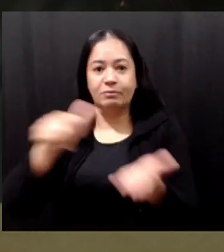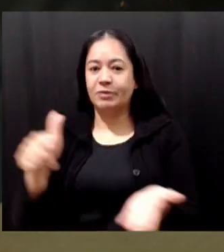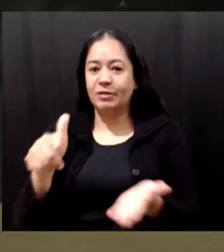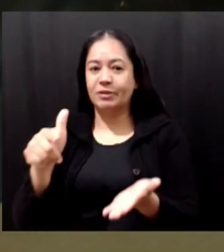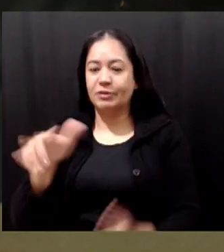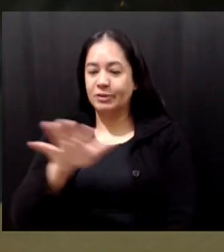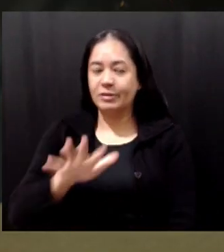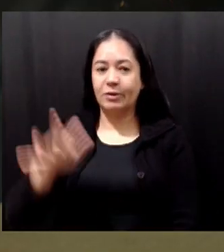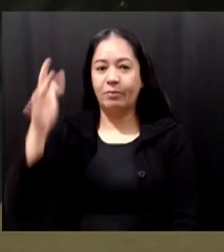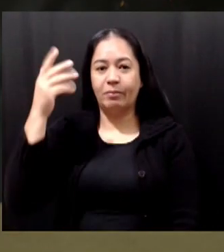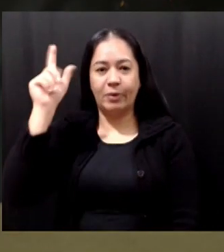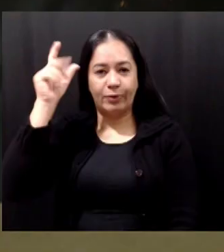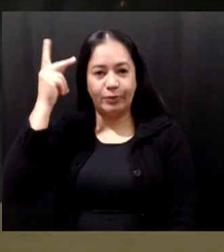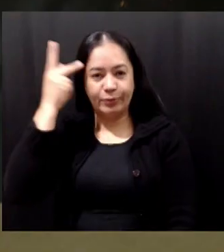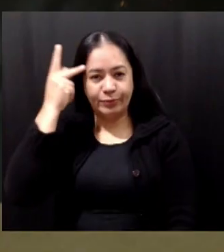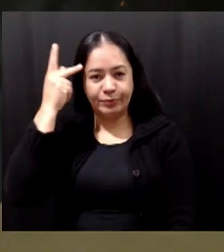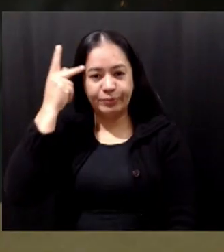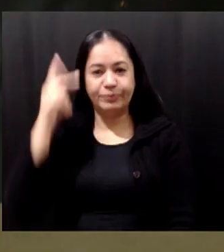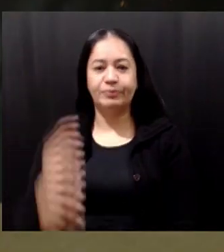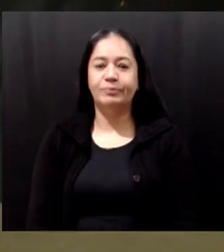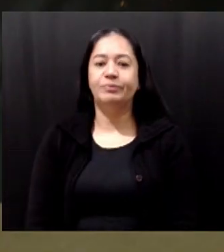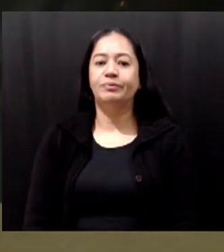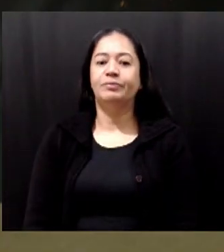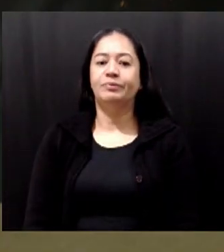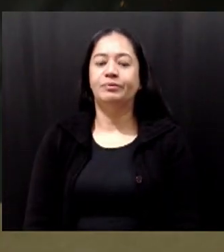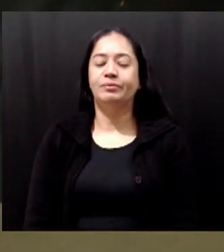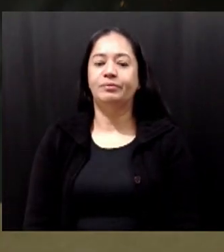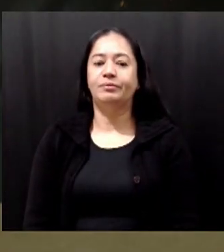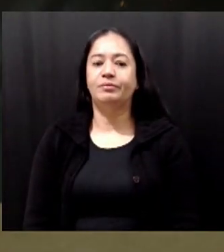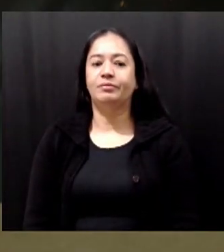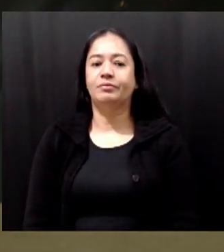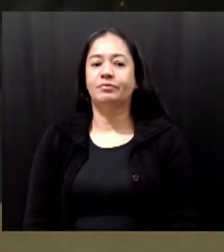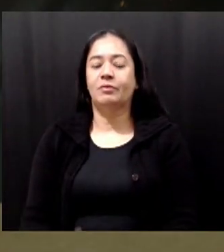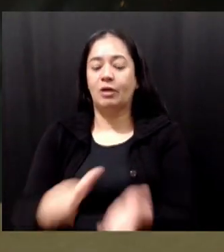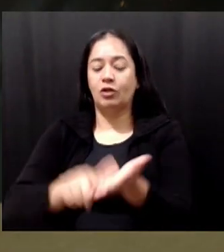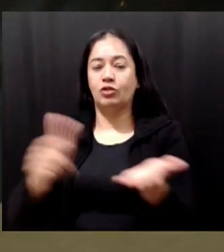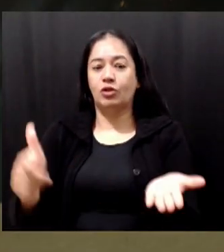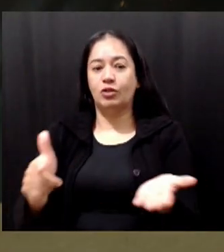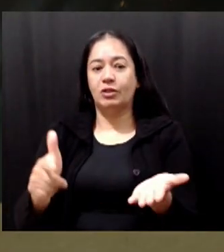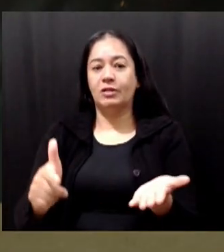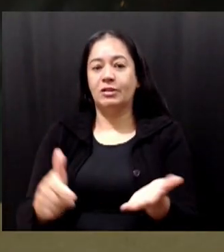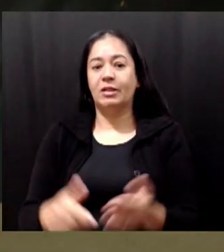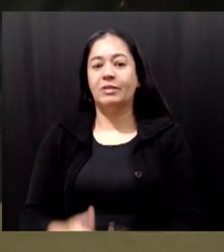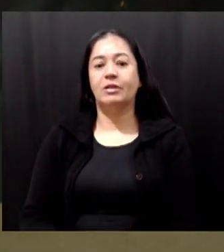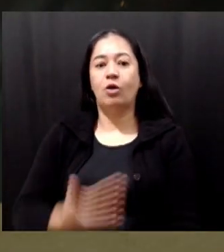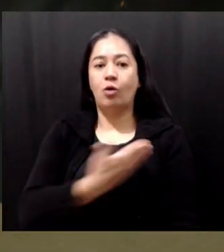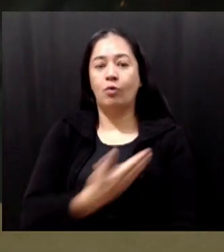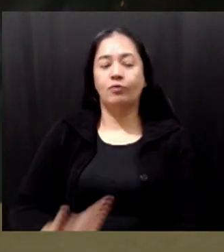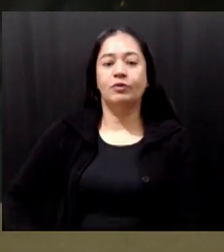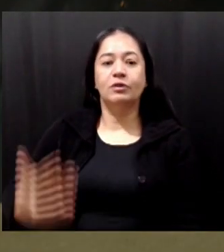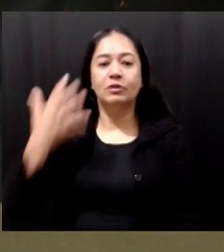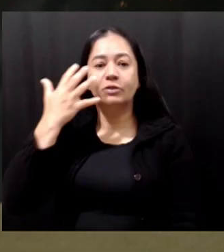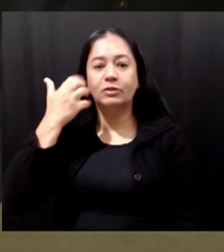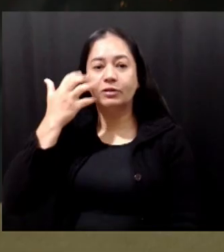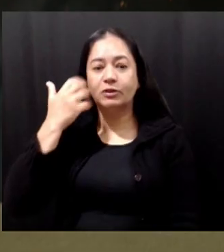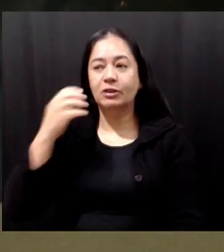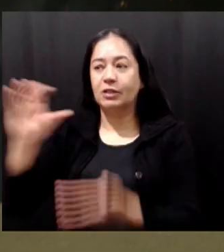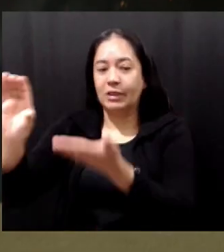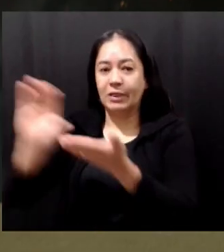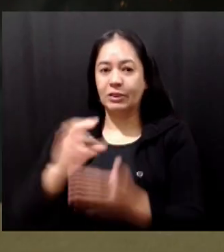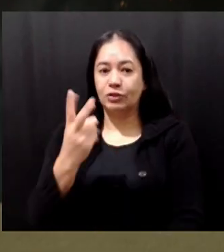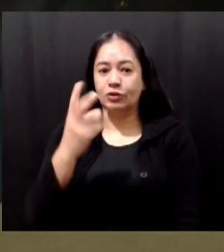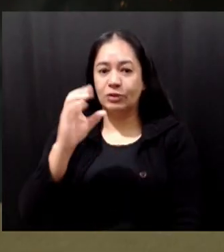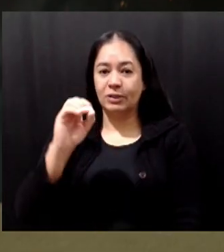São Paulo. Vamos lá. Olha só, o Estadão traz: Tarcísio vai subsidiar crédito de 200 milhões para exportadores